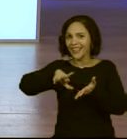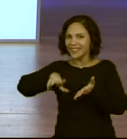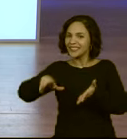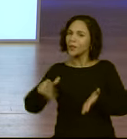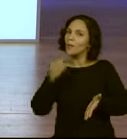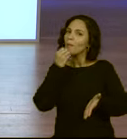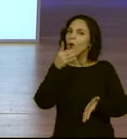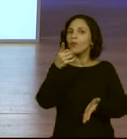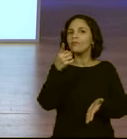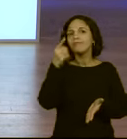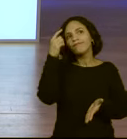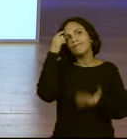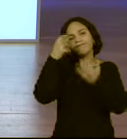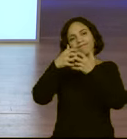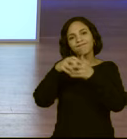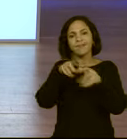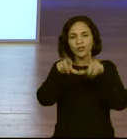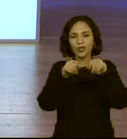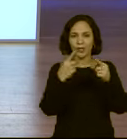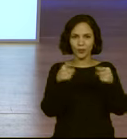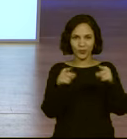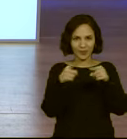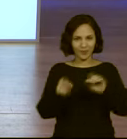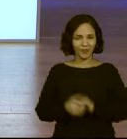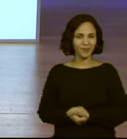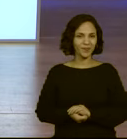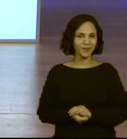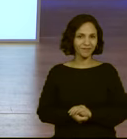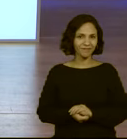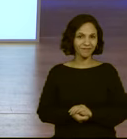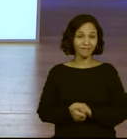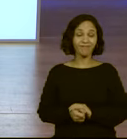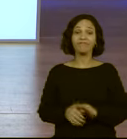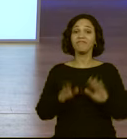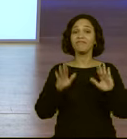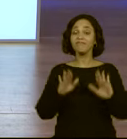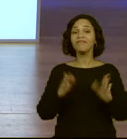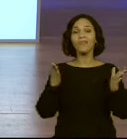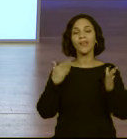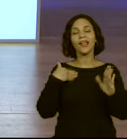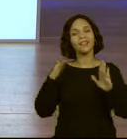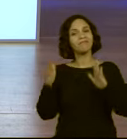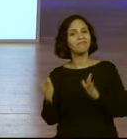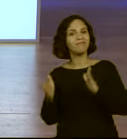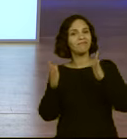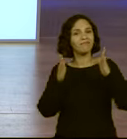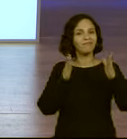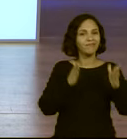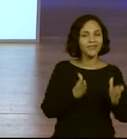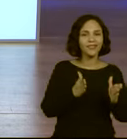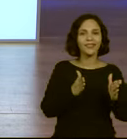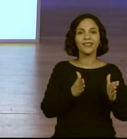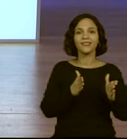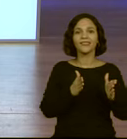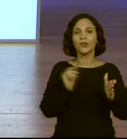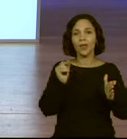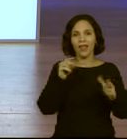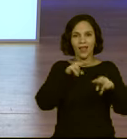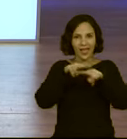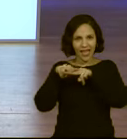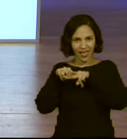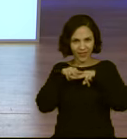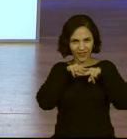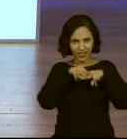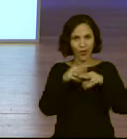lá Tá bom eu queria saber uma coisa se a gente passar para nos ar Nossa